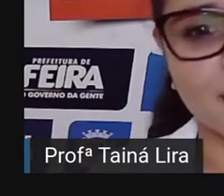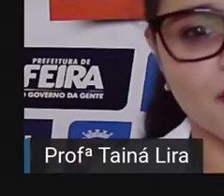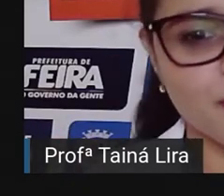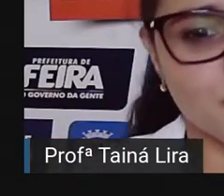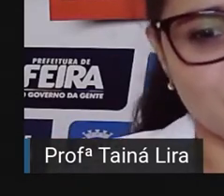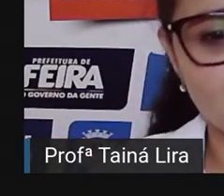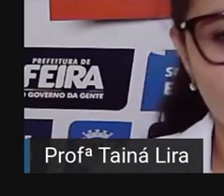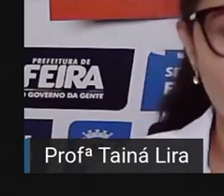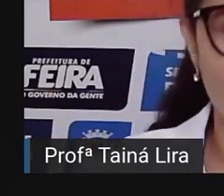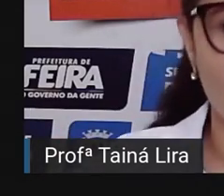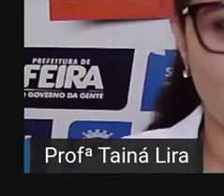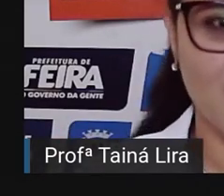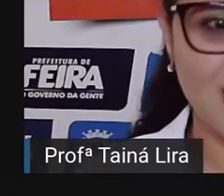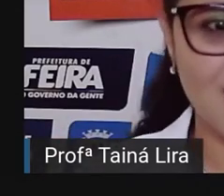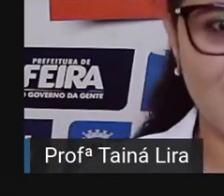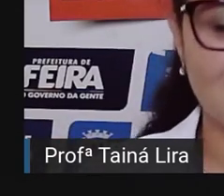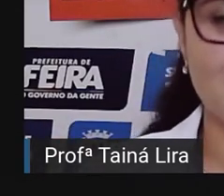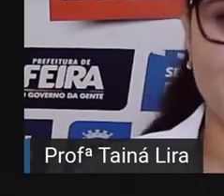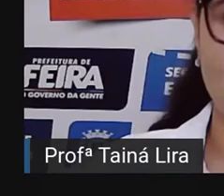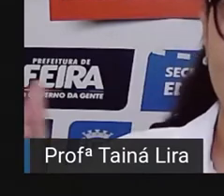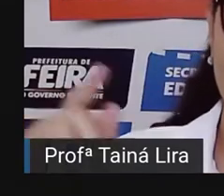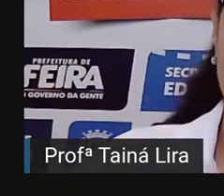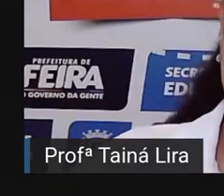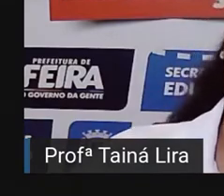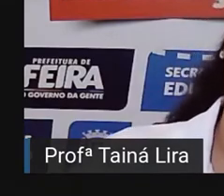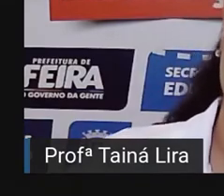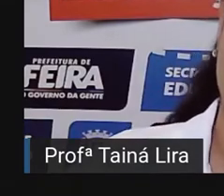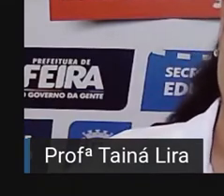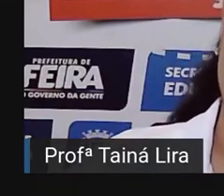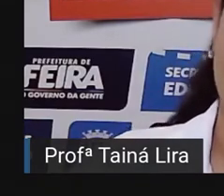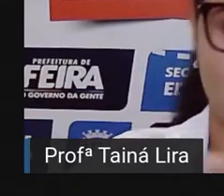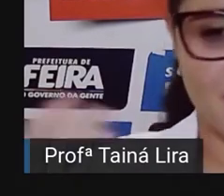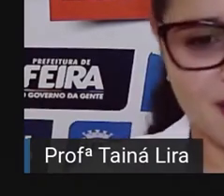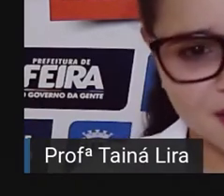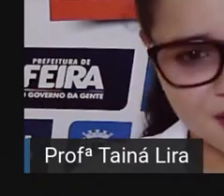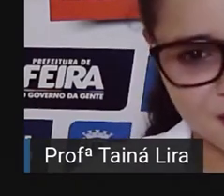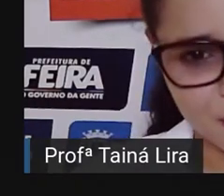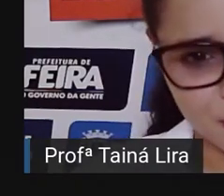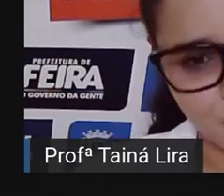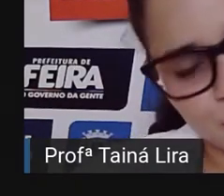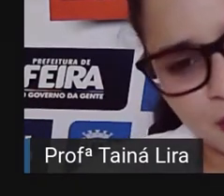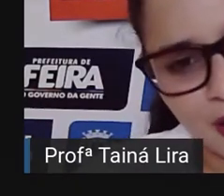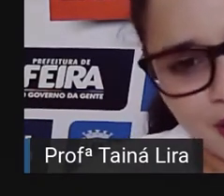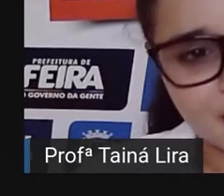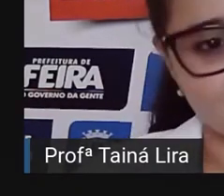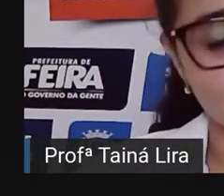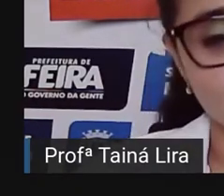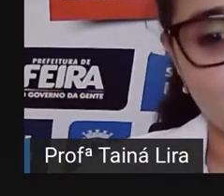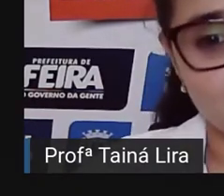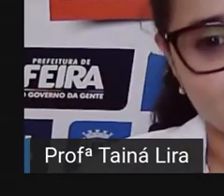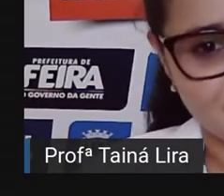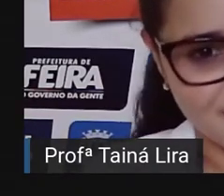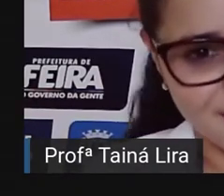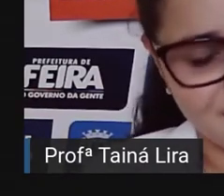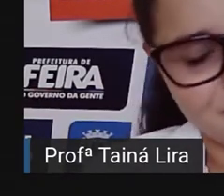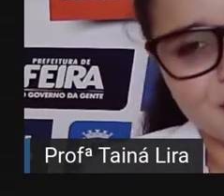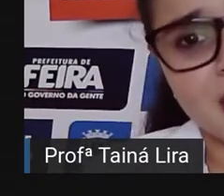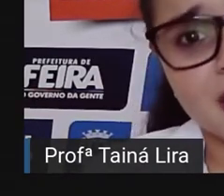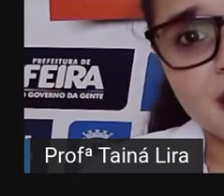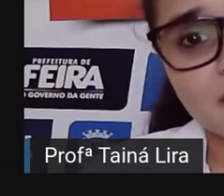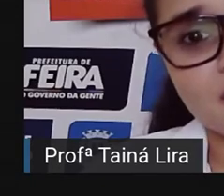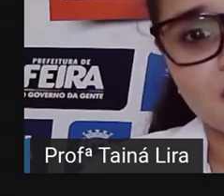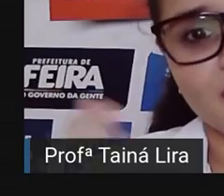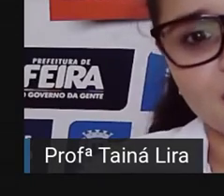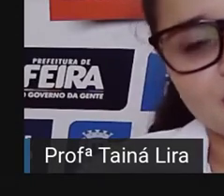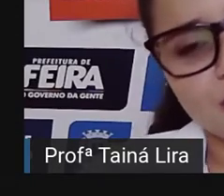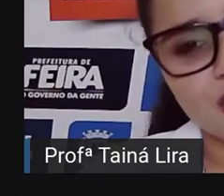então vamos começar olha lá para quem ainda não me conhece para quem esqueceu meu nome Ó eu sou a pro Tainá